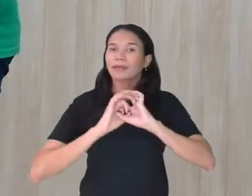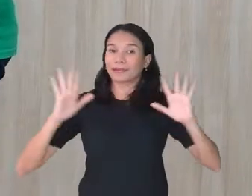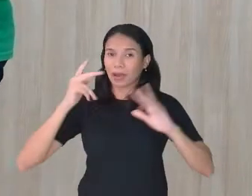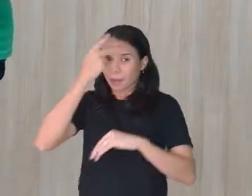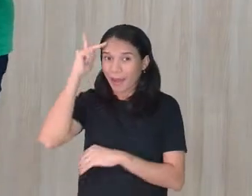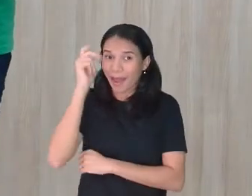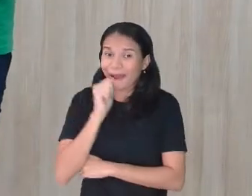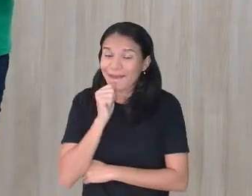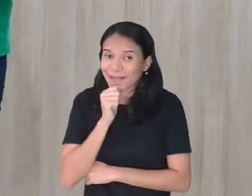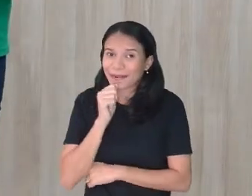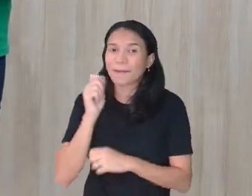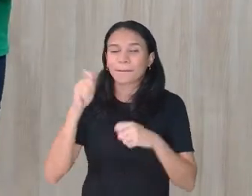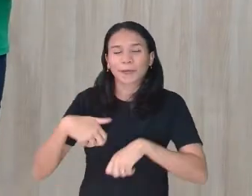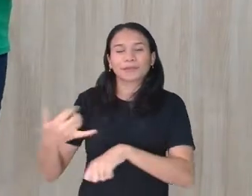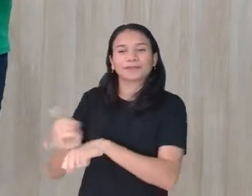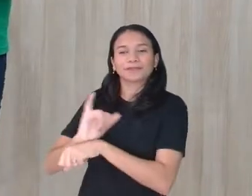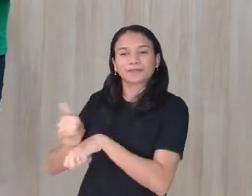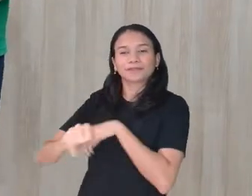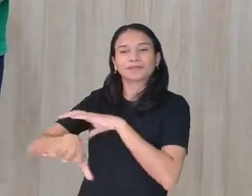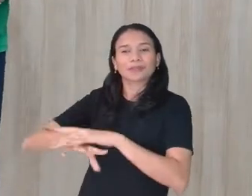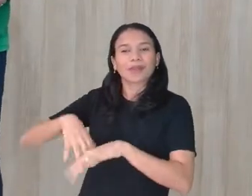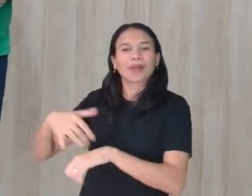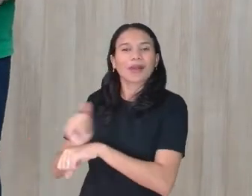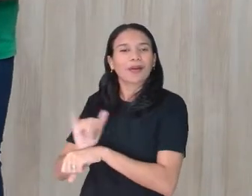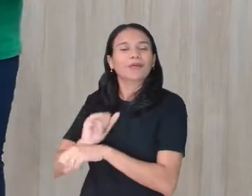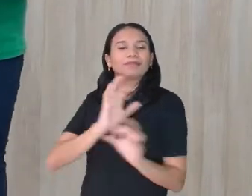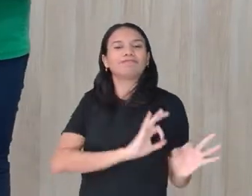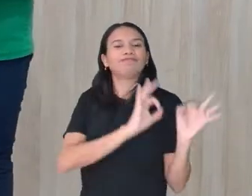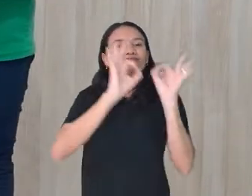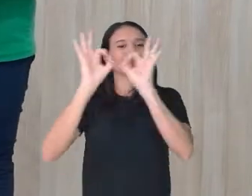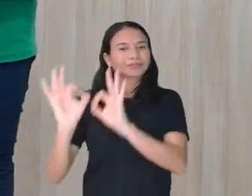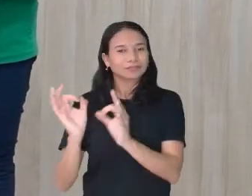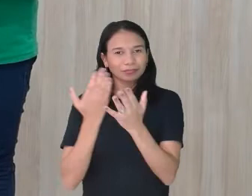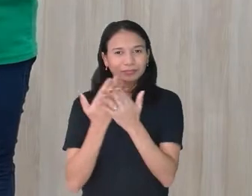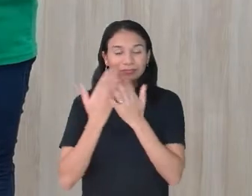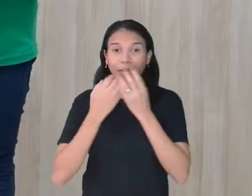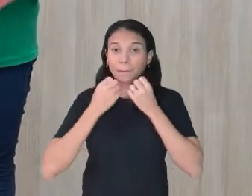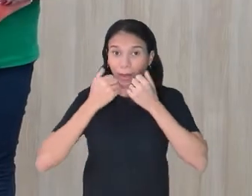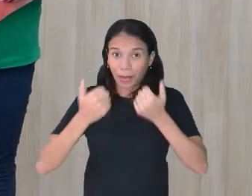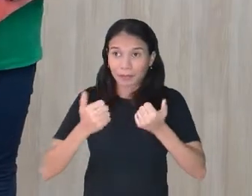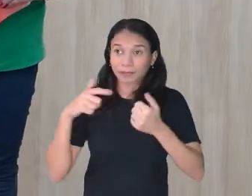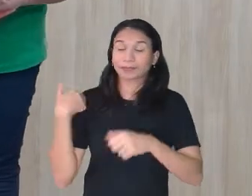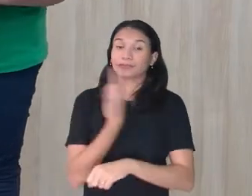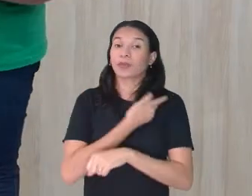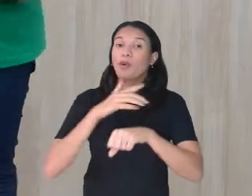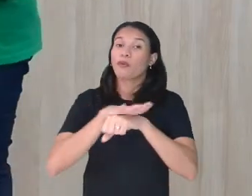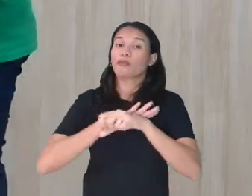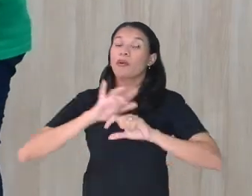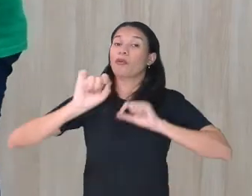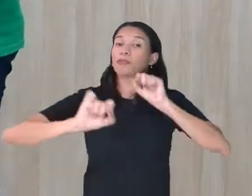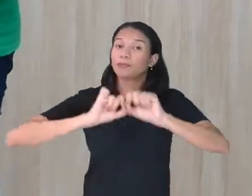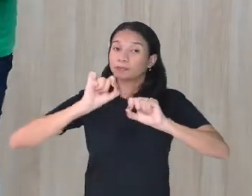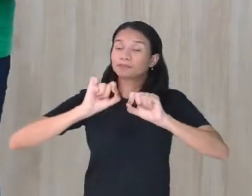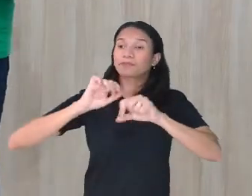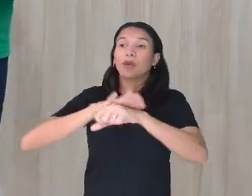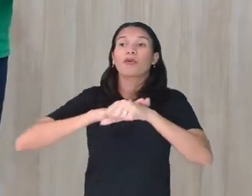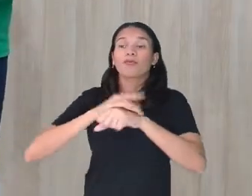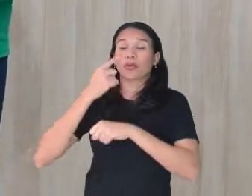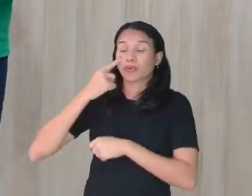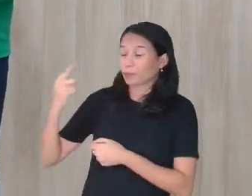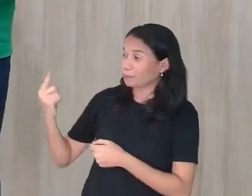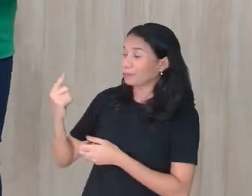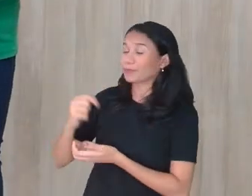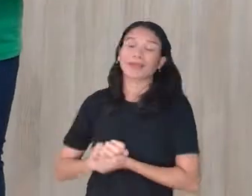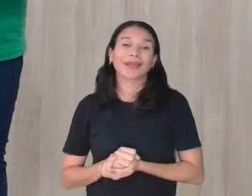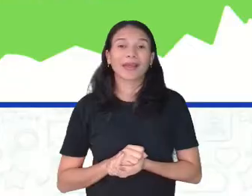quem não viu, vai lá no YouTube e tenta assistir aí essa aula. Foi que nós conversamos. Nós falamos da